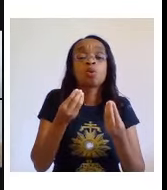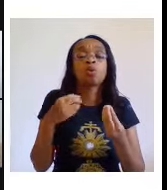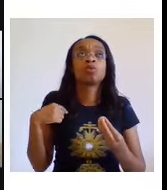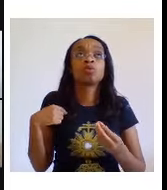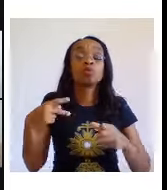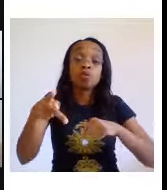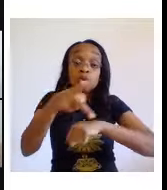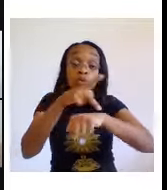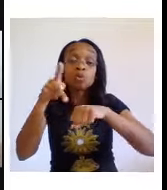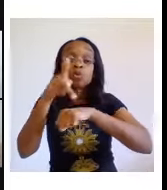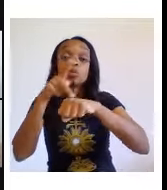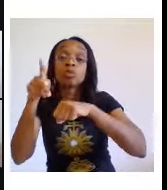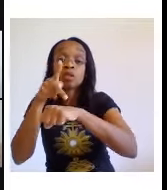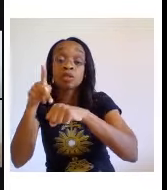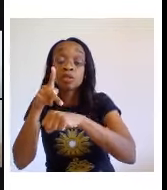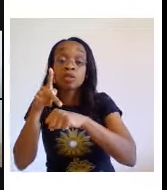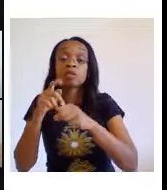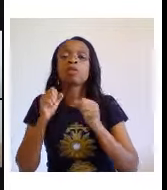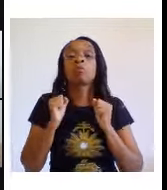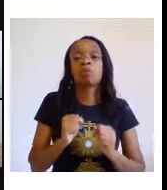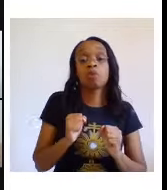os países podem